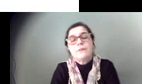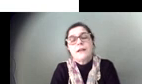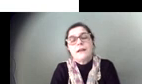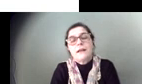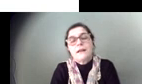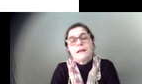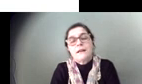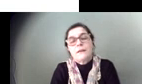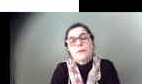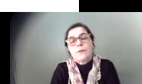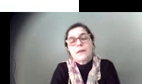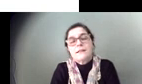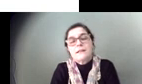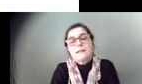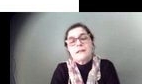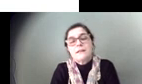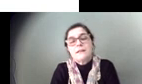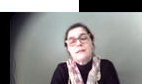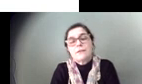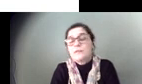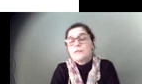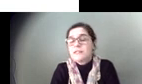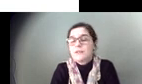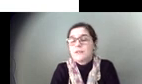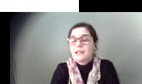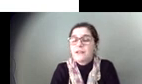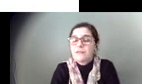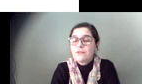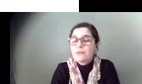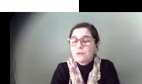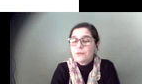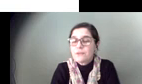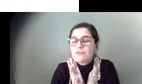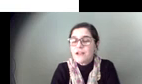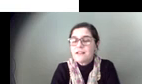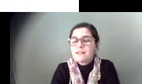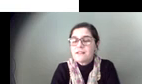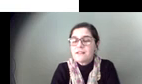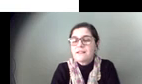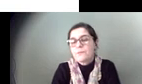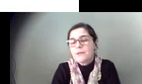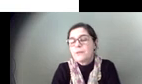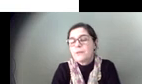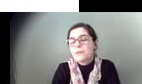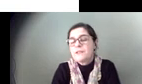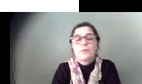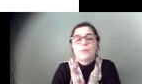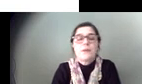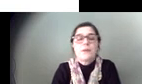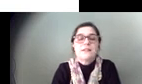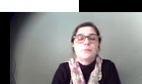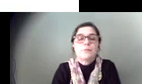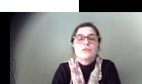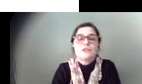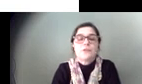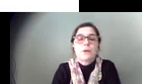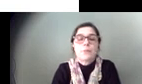desafio, com essa condição, né, que vão ter outras fases, então, né, pode ser um pouco